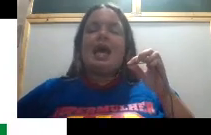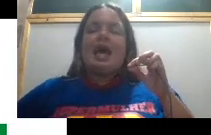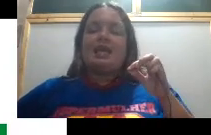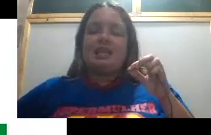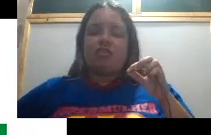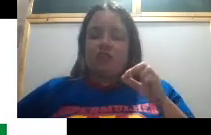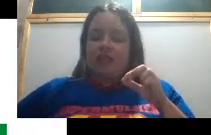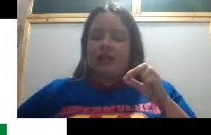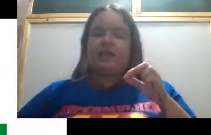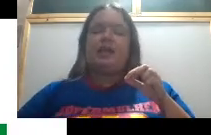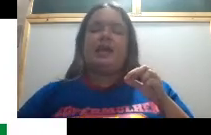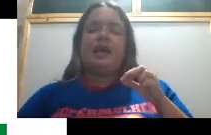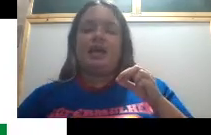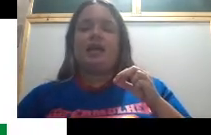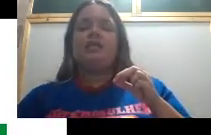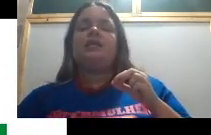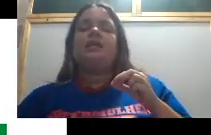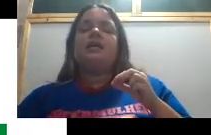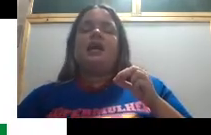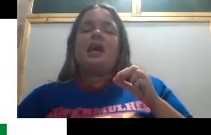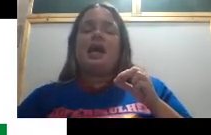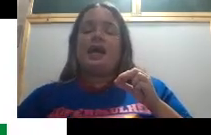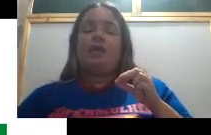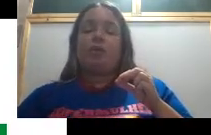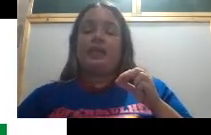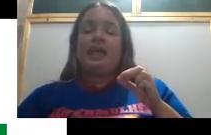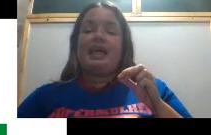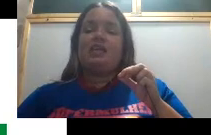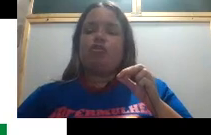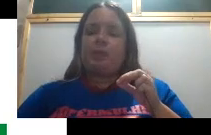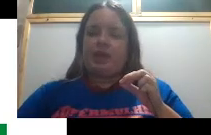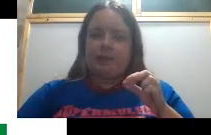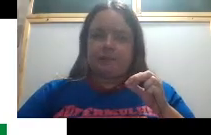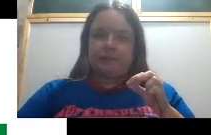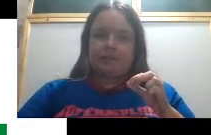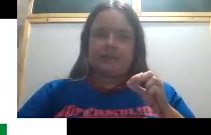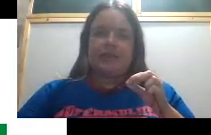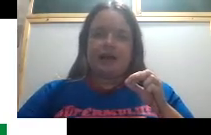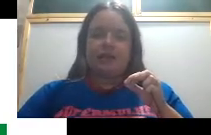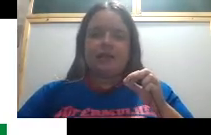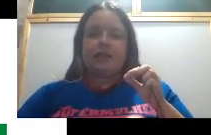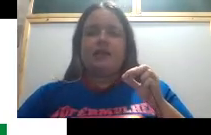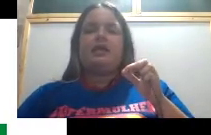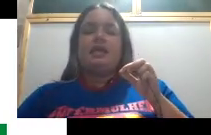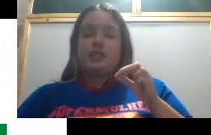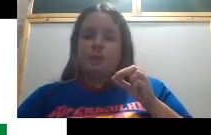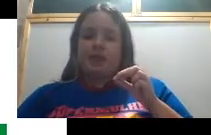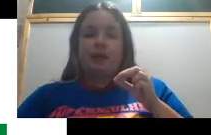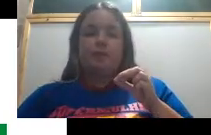hora essa estrela ela ela o nome dela é explica tá